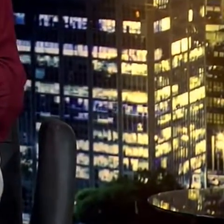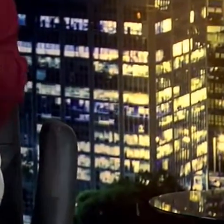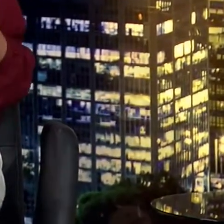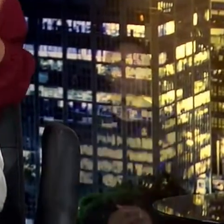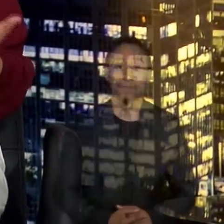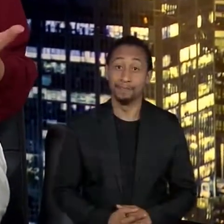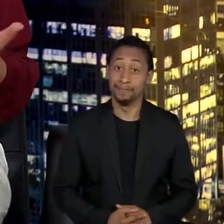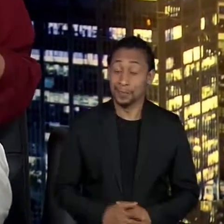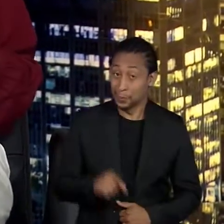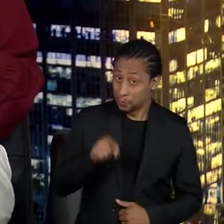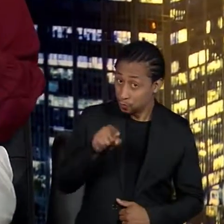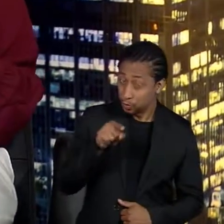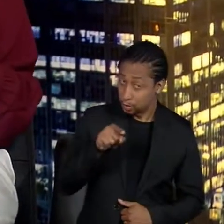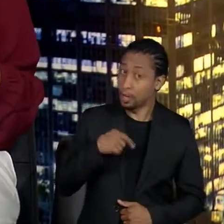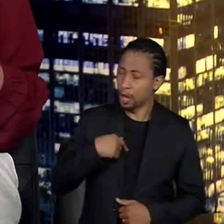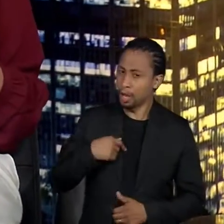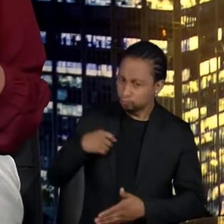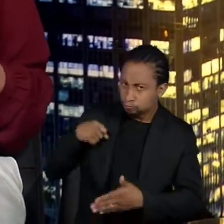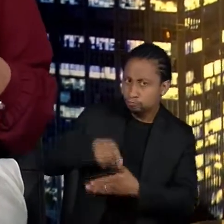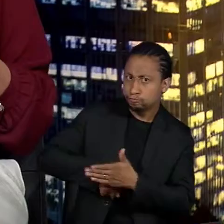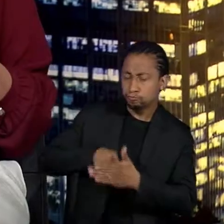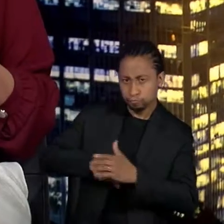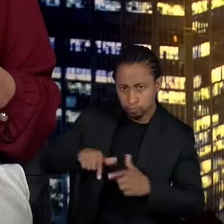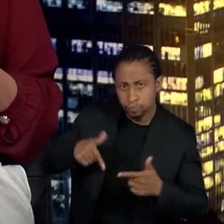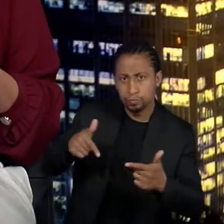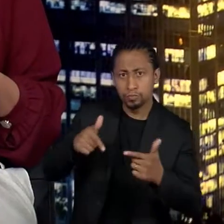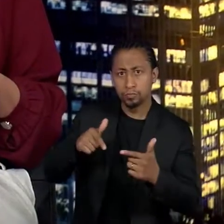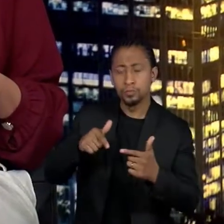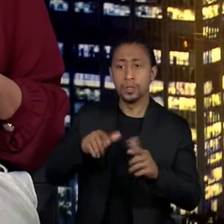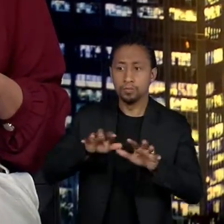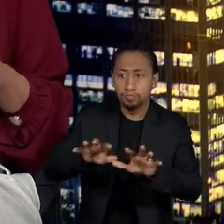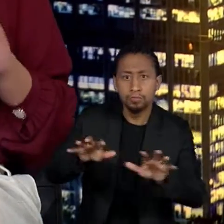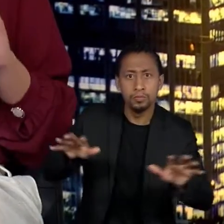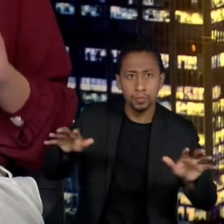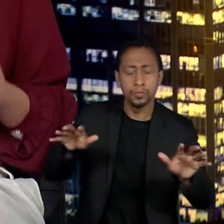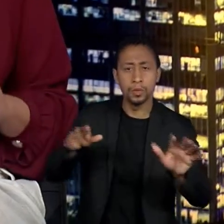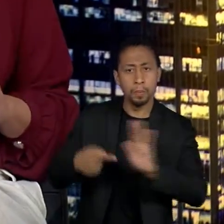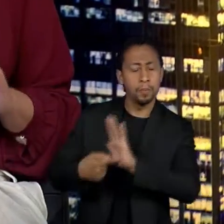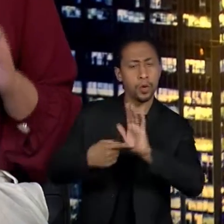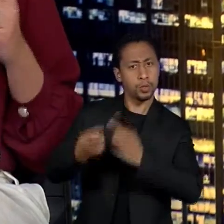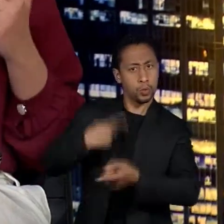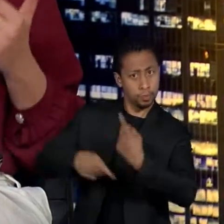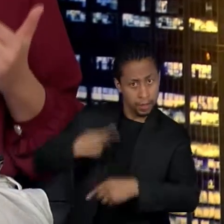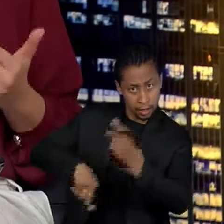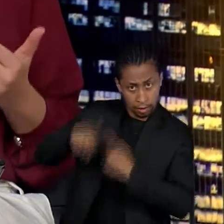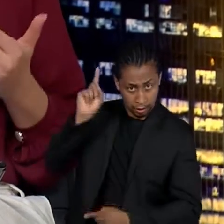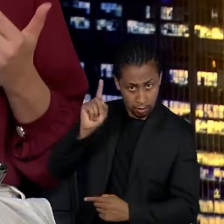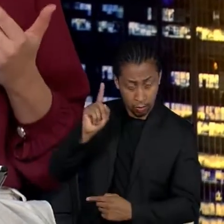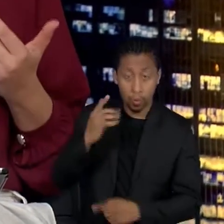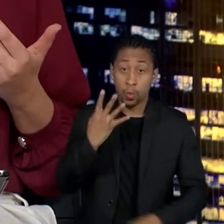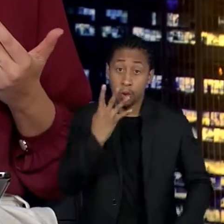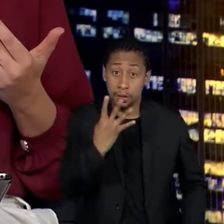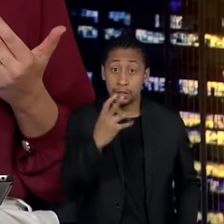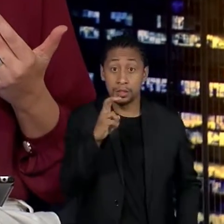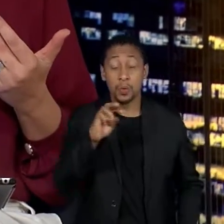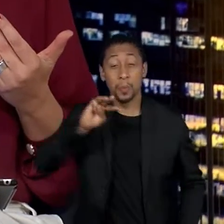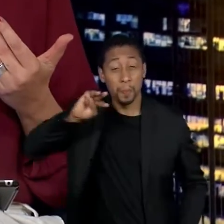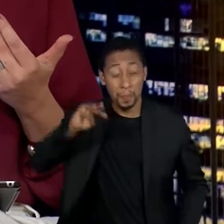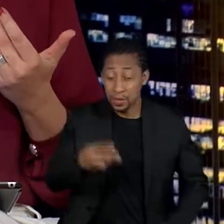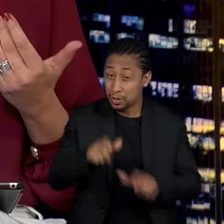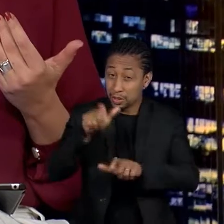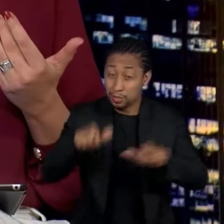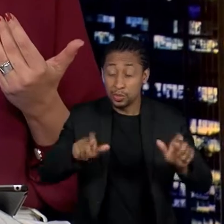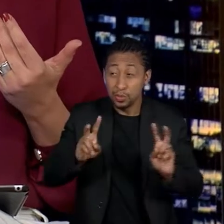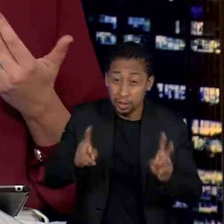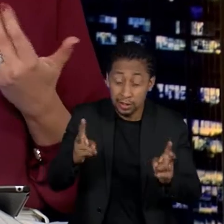Você é um guerreiro, é uma inspiração, é um exemplo de superação. 45 milhões de brasileiros ouvem frases